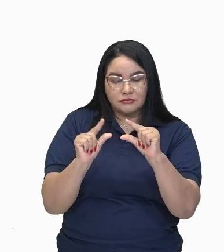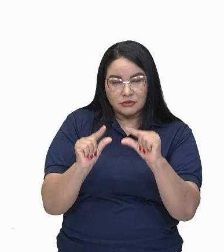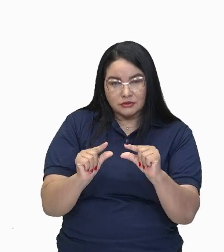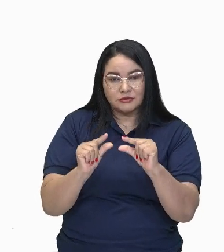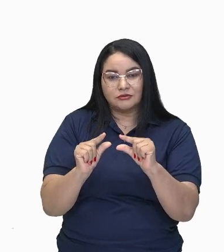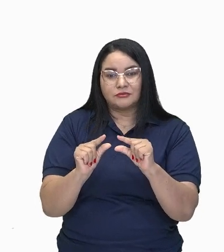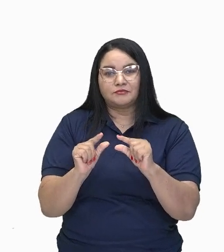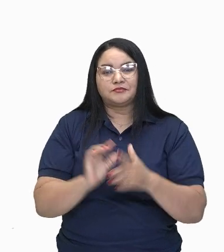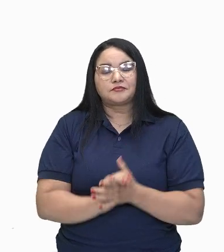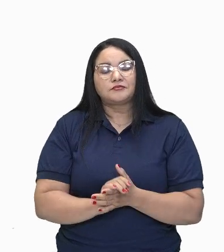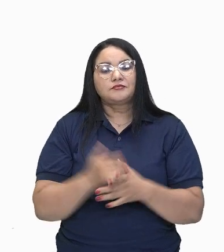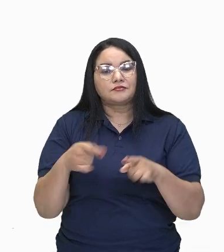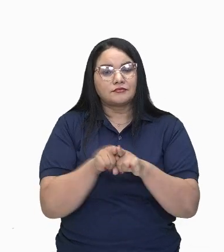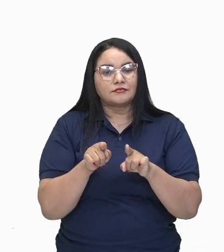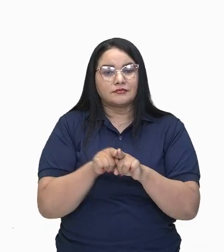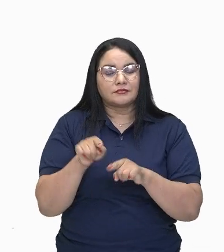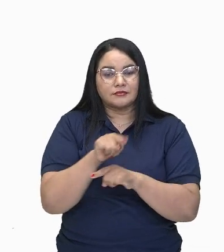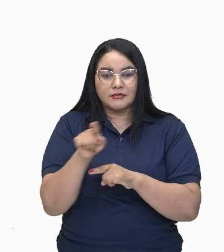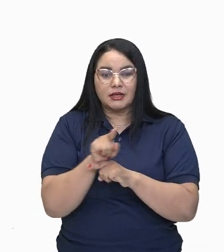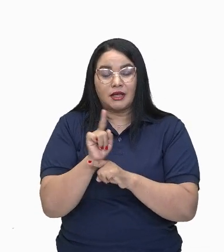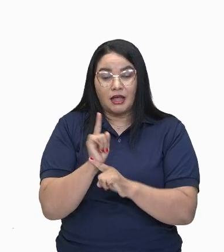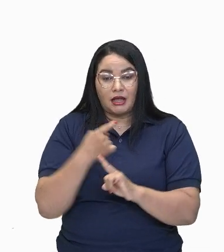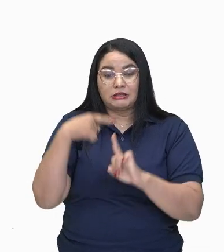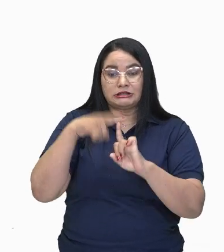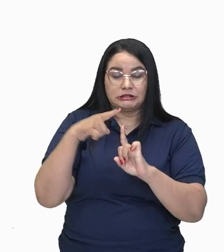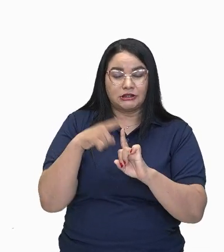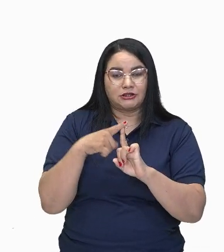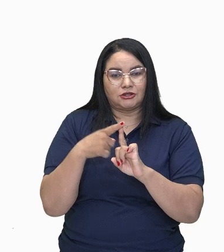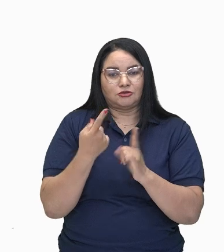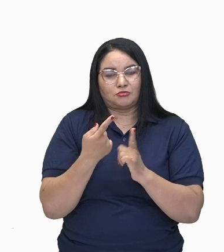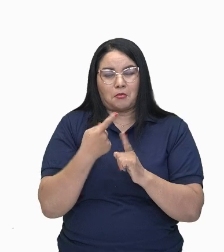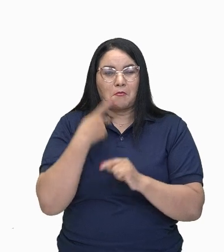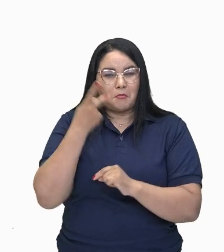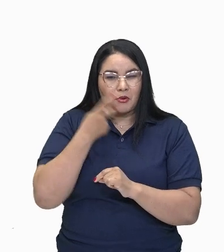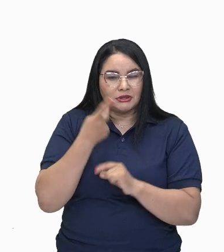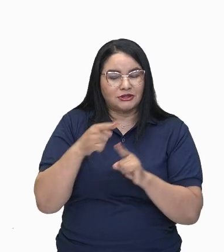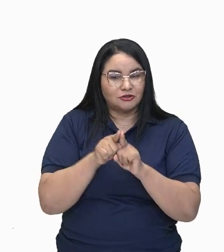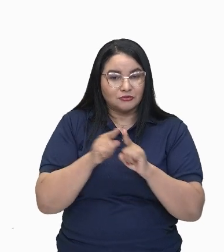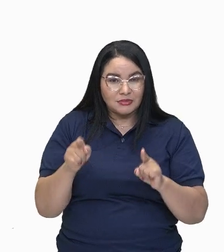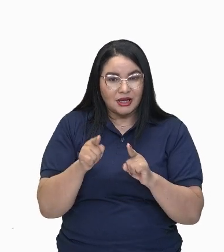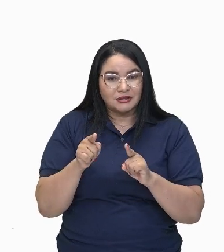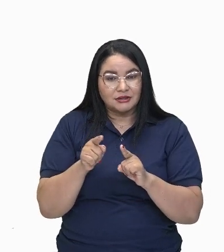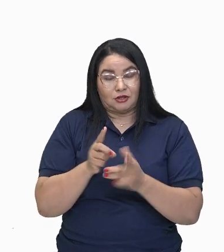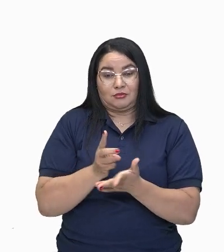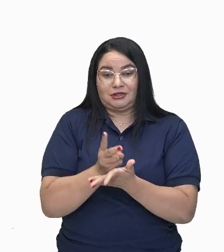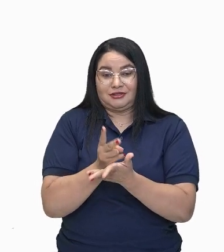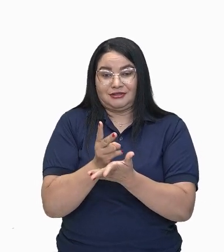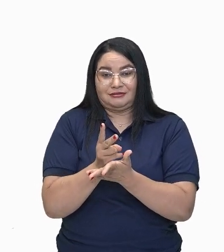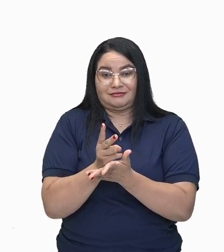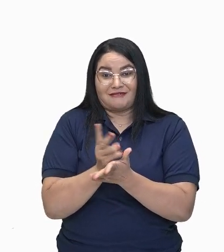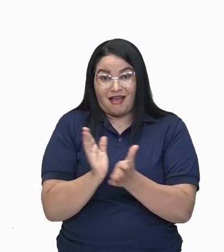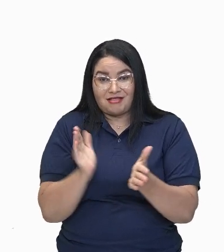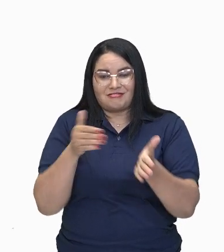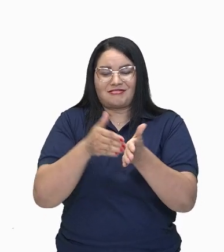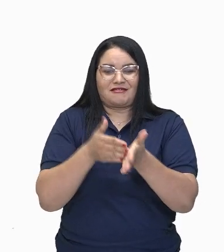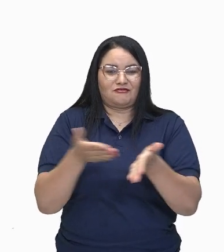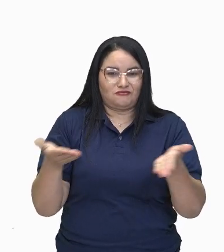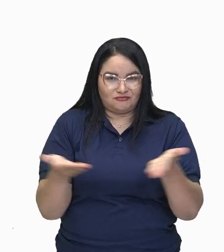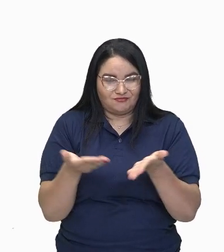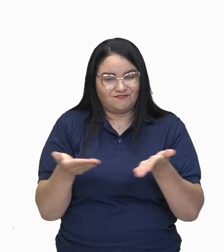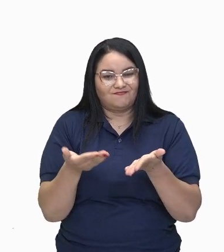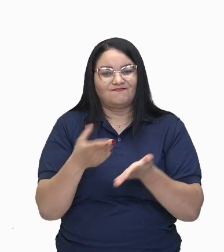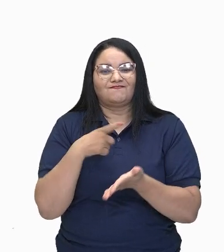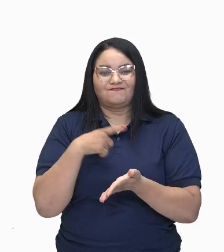Esse modelo, né, político, ele persiste, infelizmente, até os dias de hoje. Não mais com